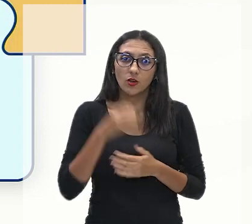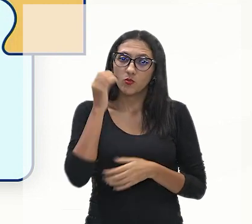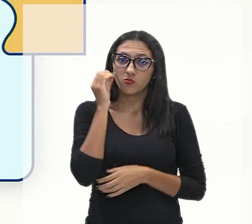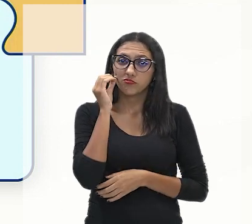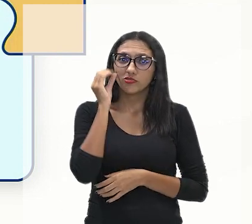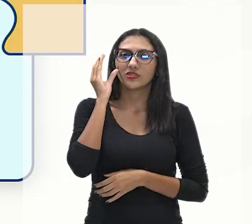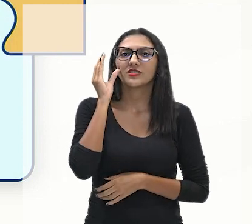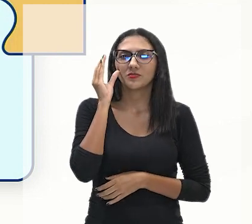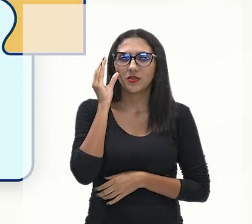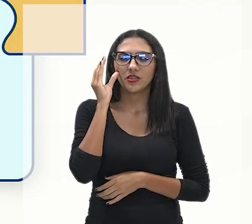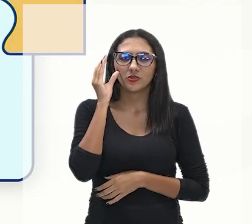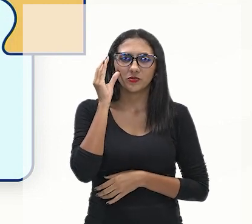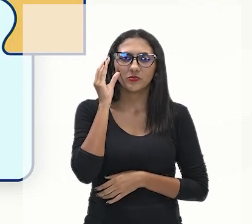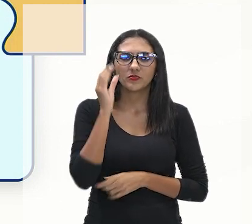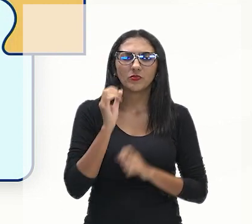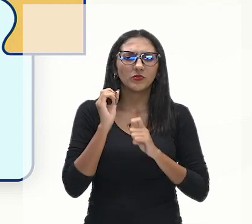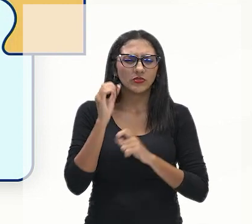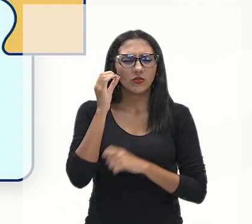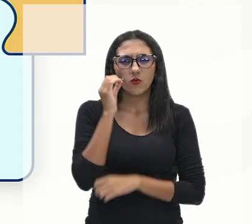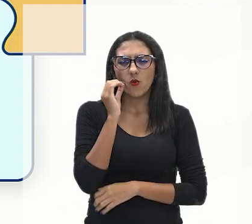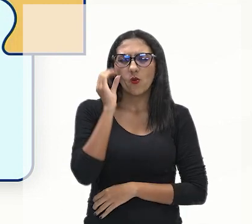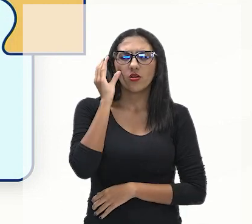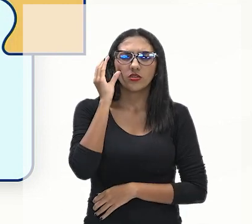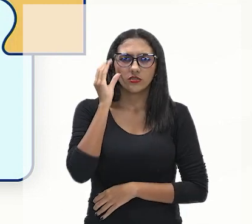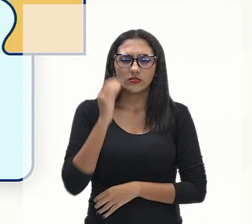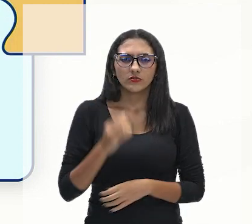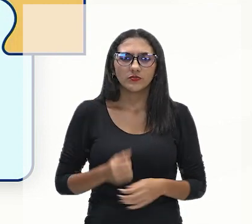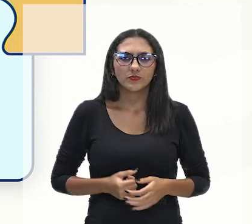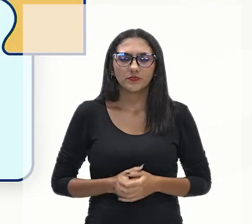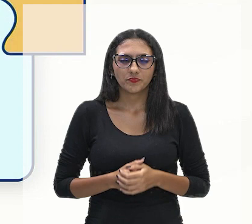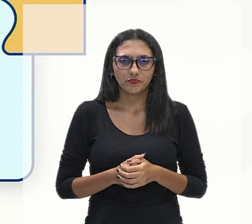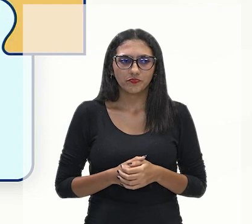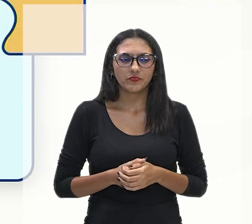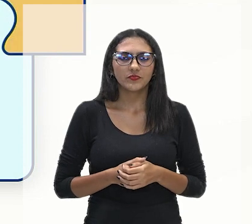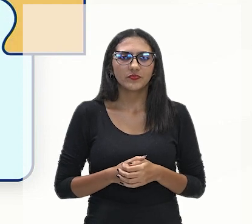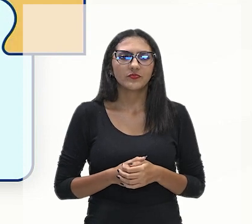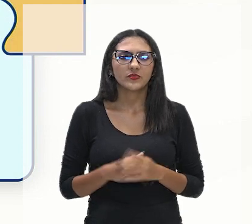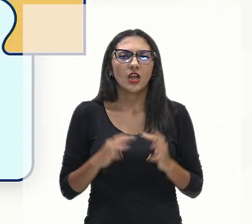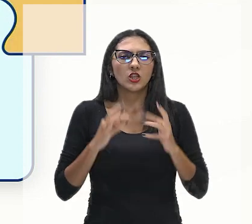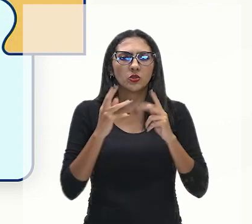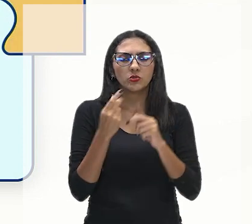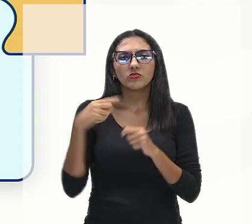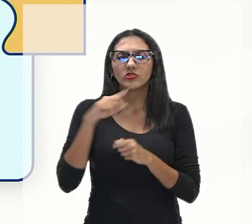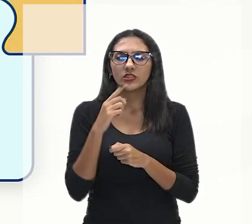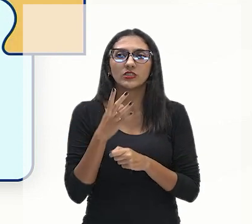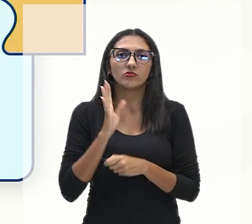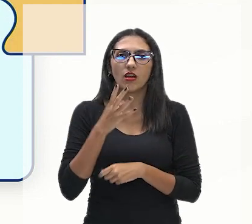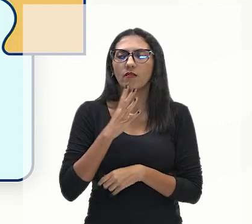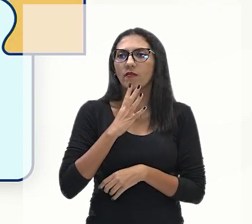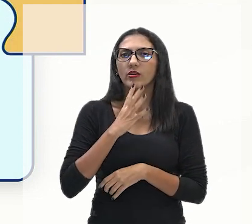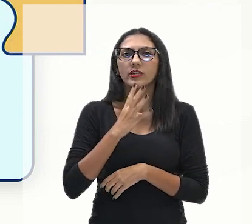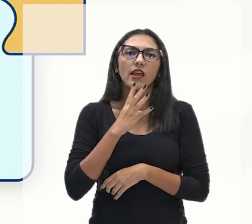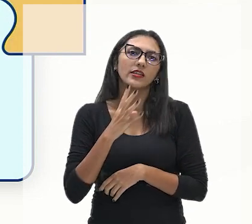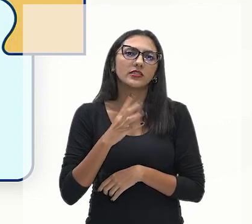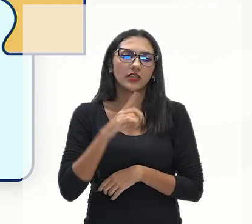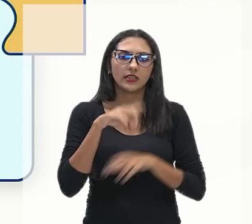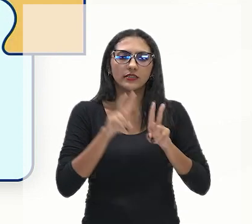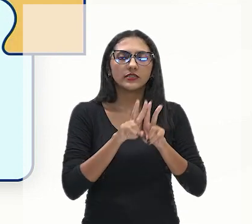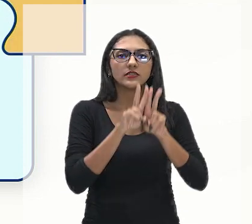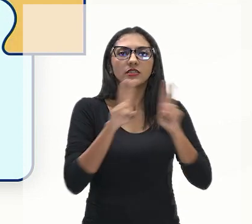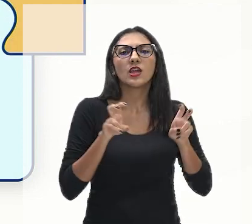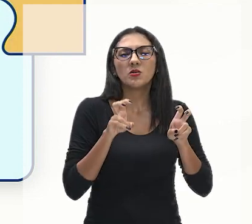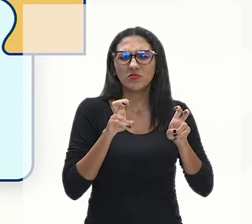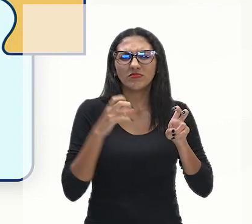dizer conhecimento prévio? É tudo aquilo que você conhece sobre o assunto que